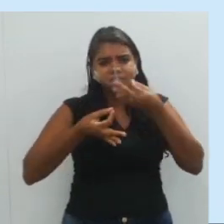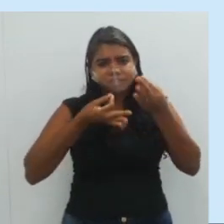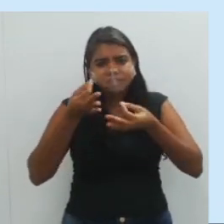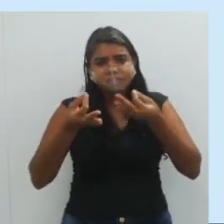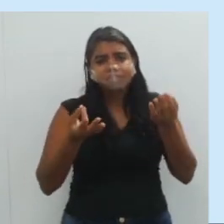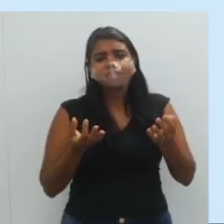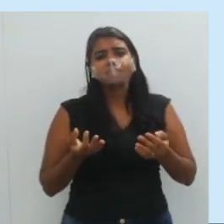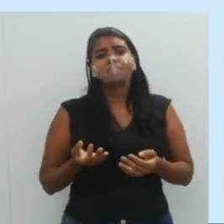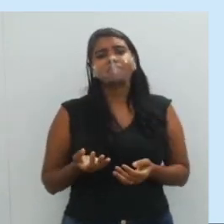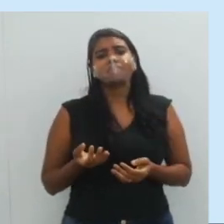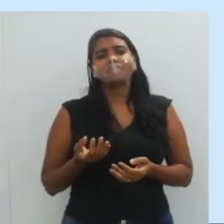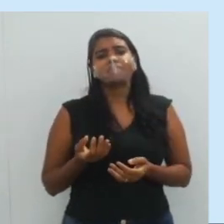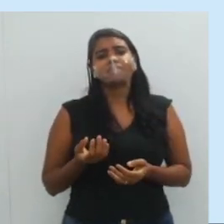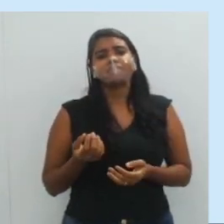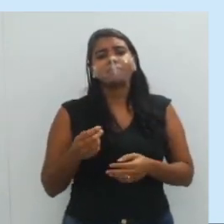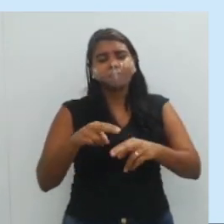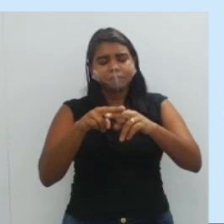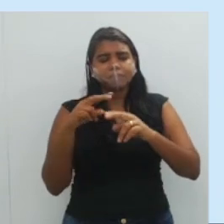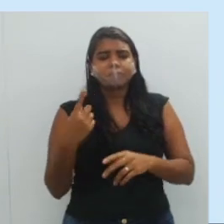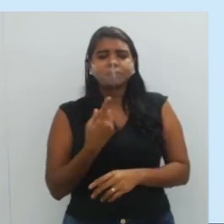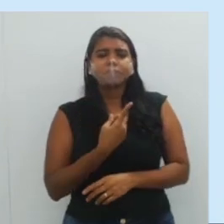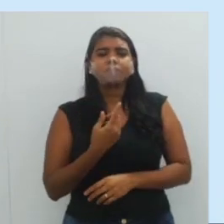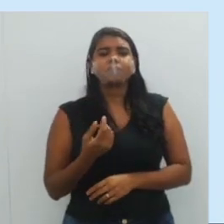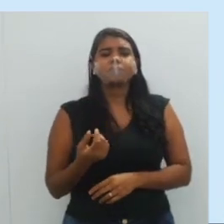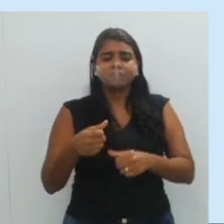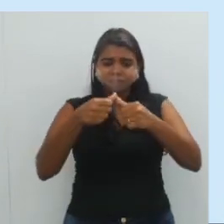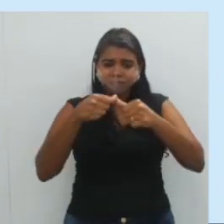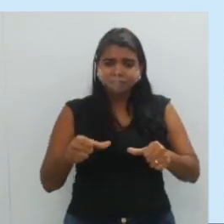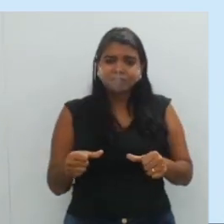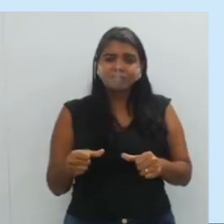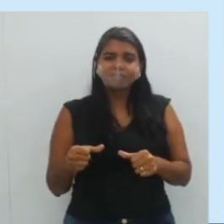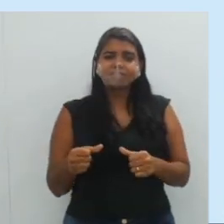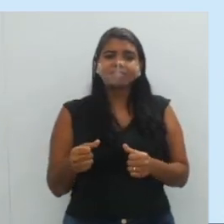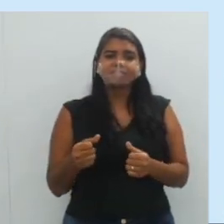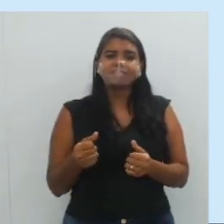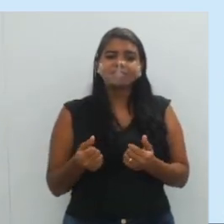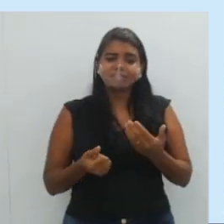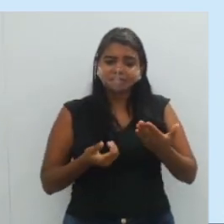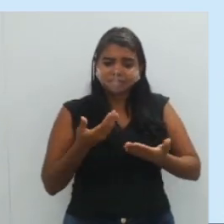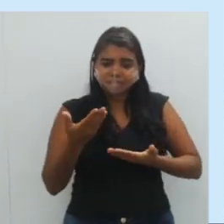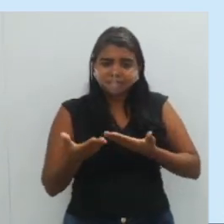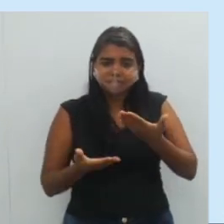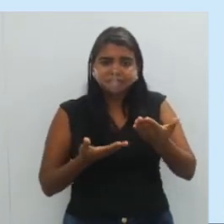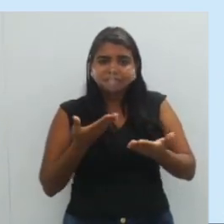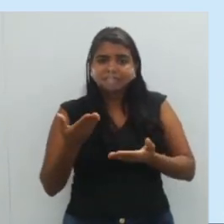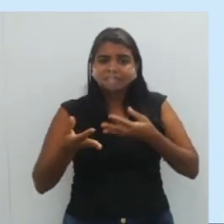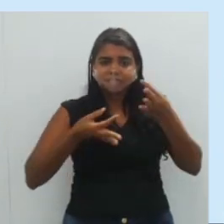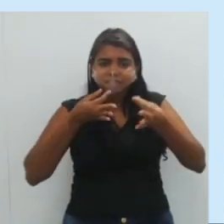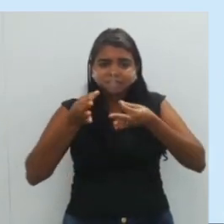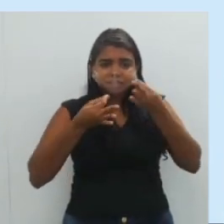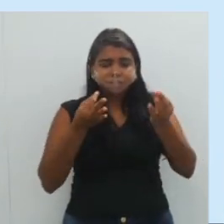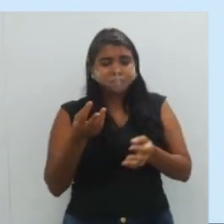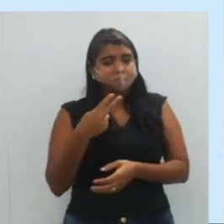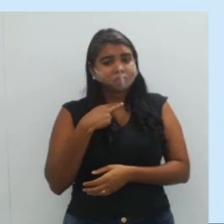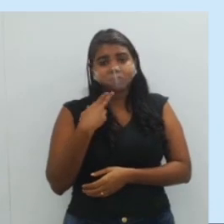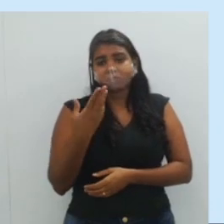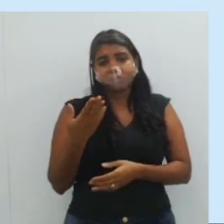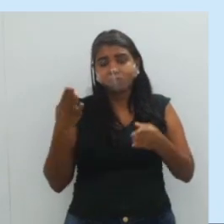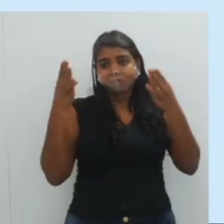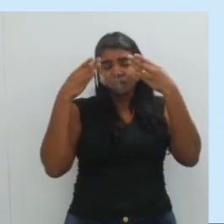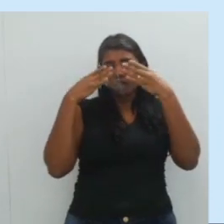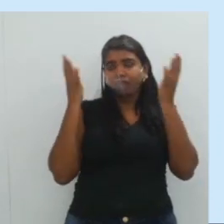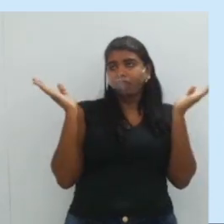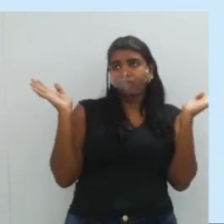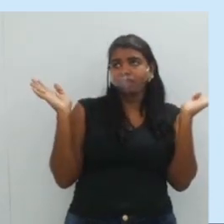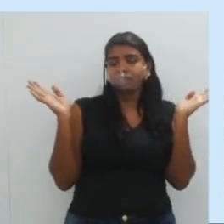sobre a questão do bullying. É por isso que o nosso componente ele está entrando também nesse ponto. É preciso discutir. Não podemos